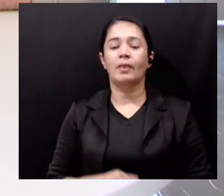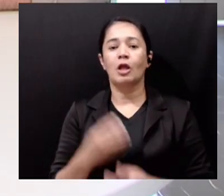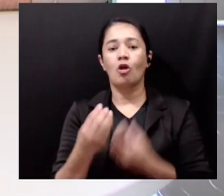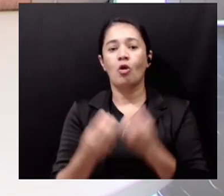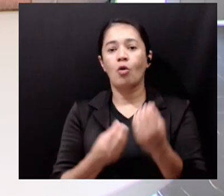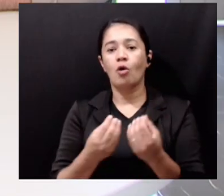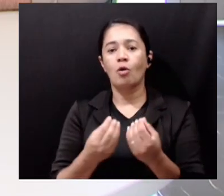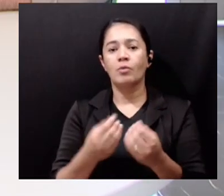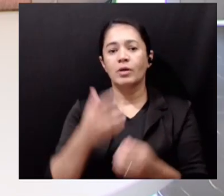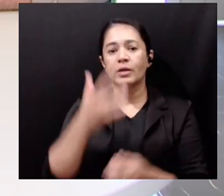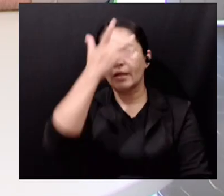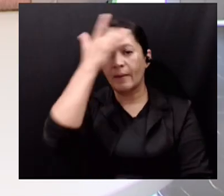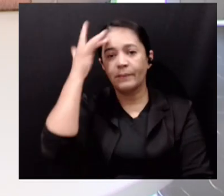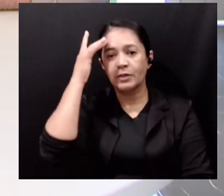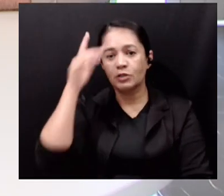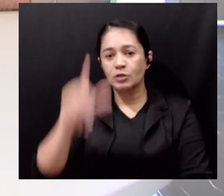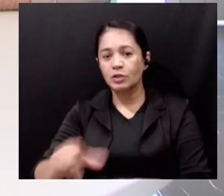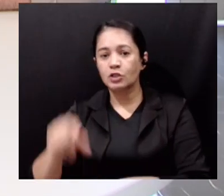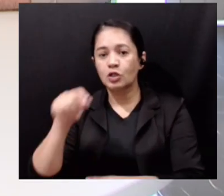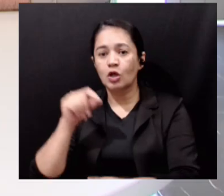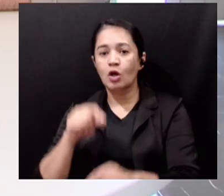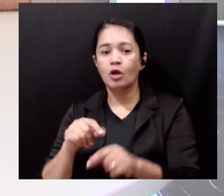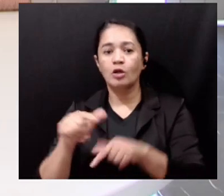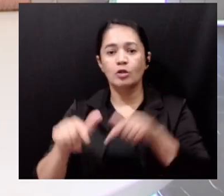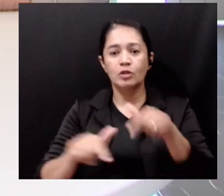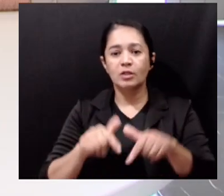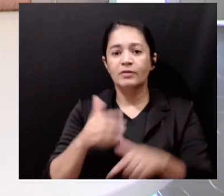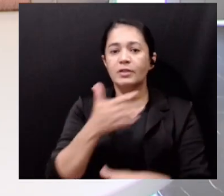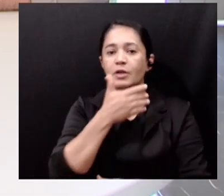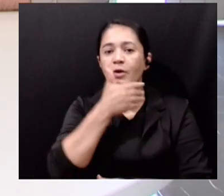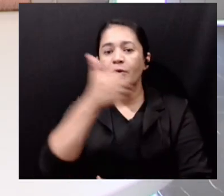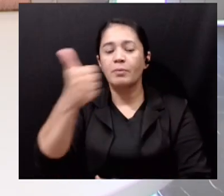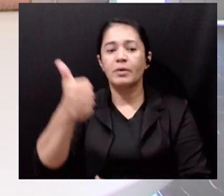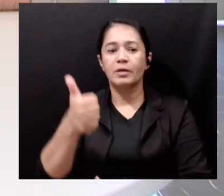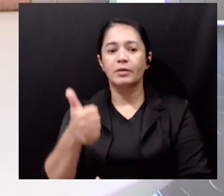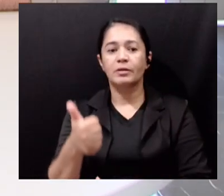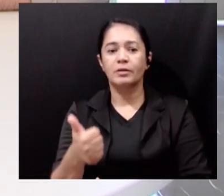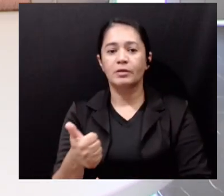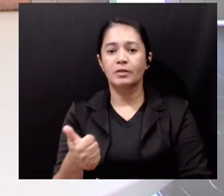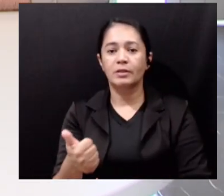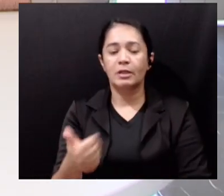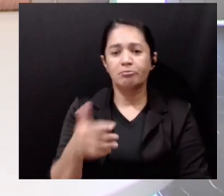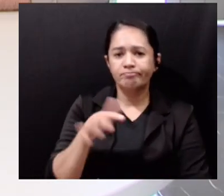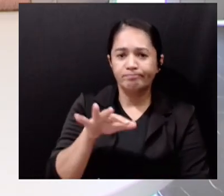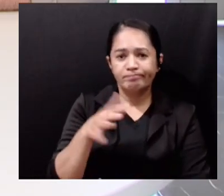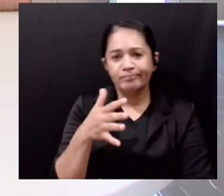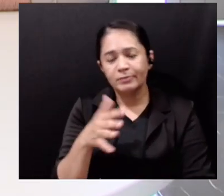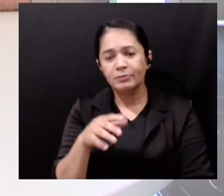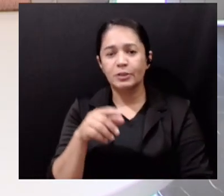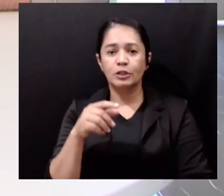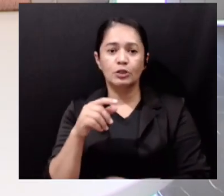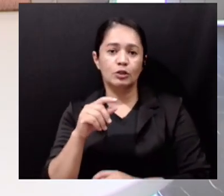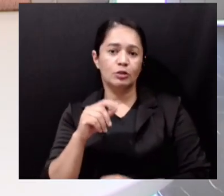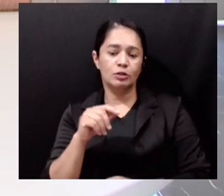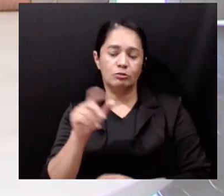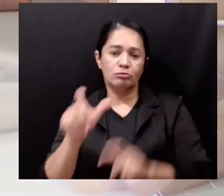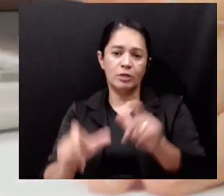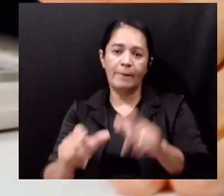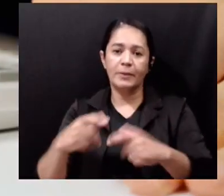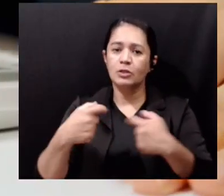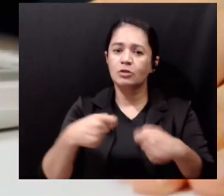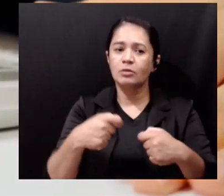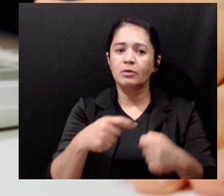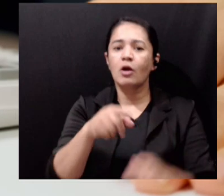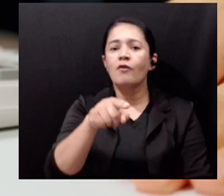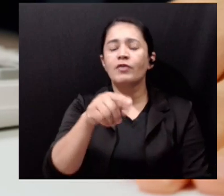o melhor pacote de serviços? Em função daquilo que ela precisa, né? Para que ela está usando aquela